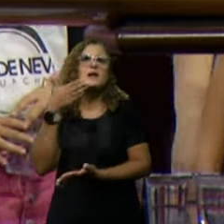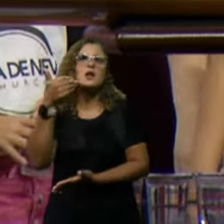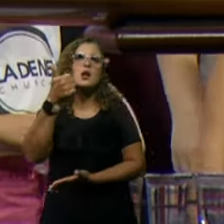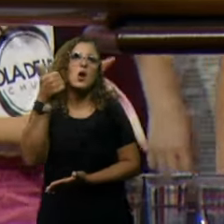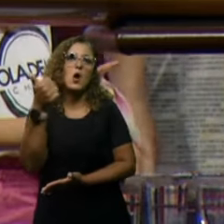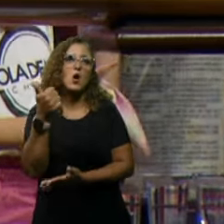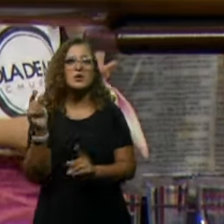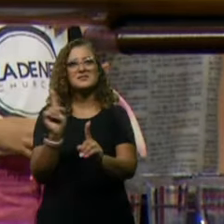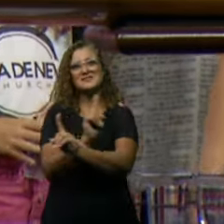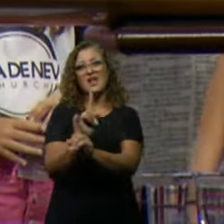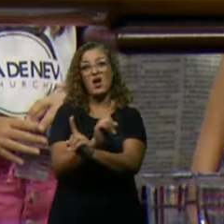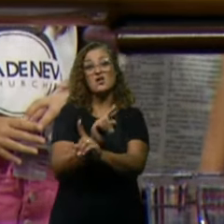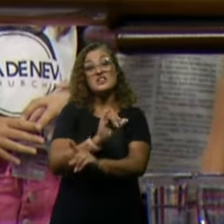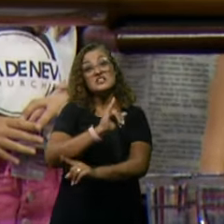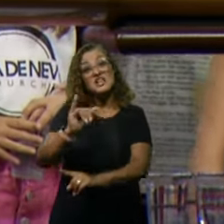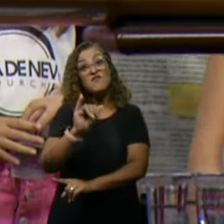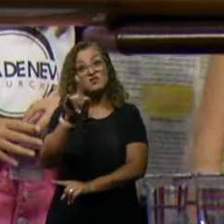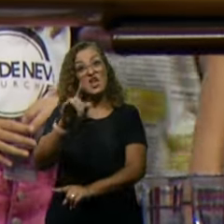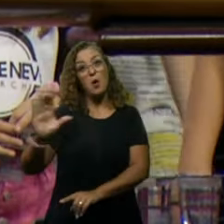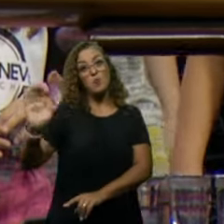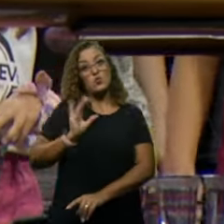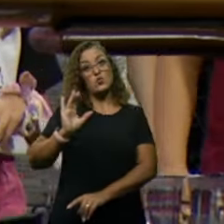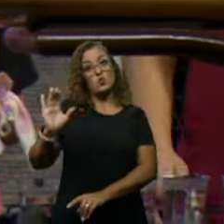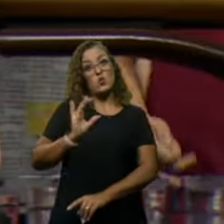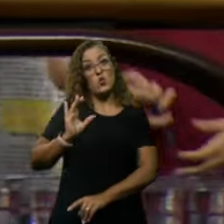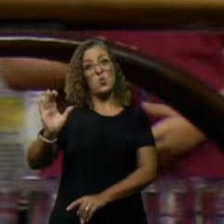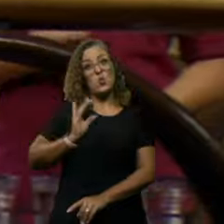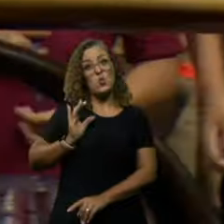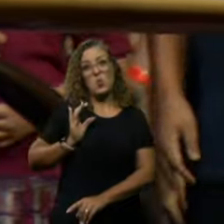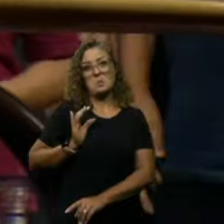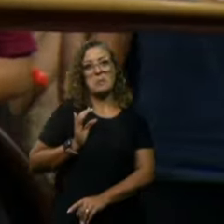se tu fosse bilionário tu não tava nem aí para capital de giro e